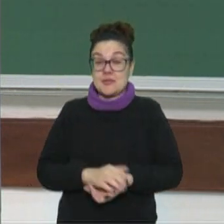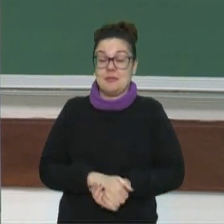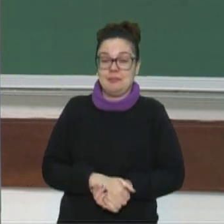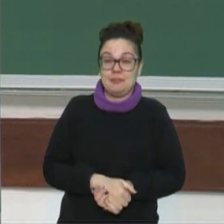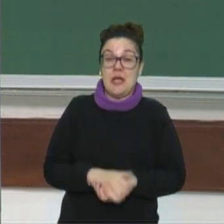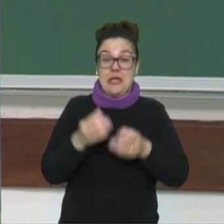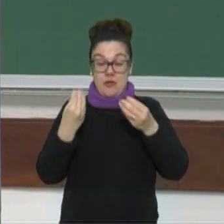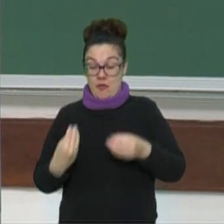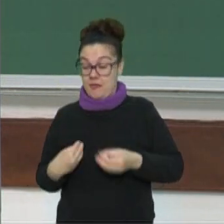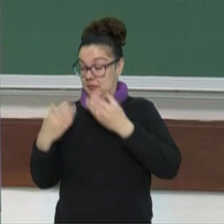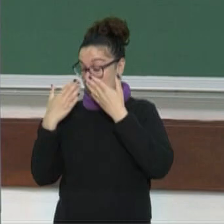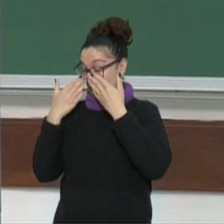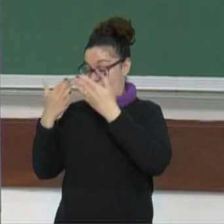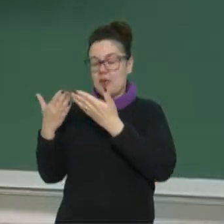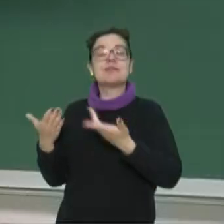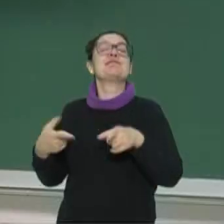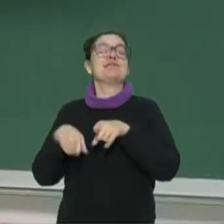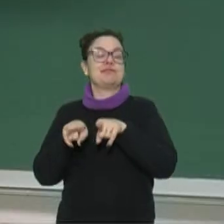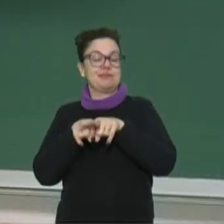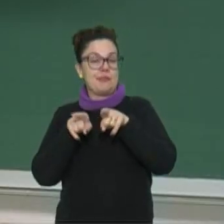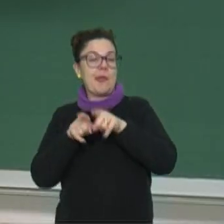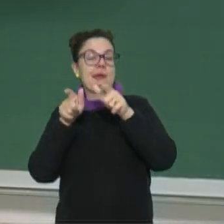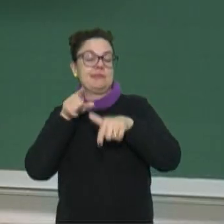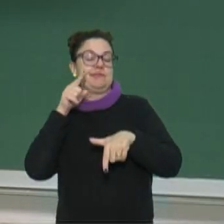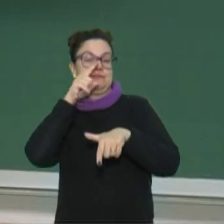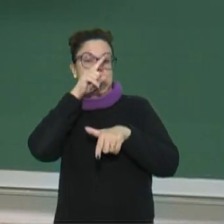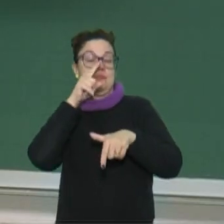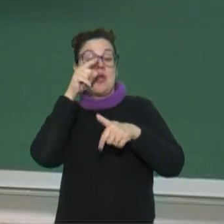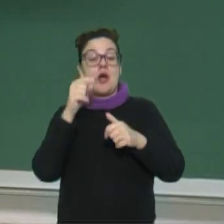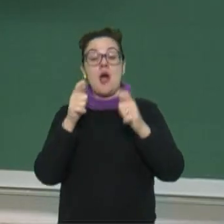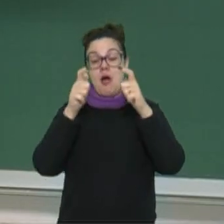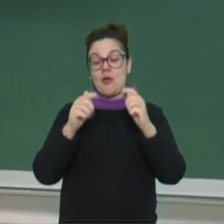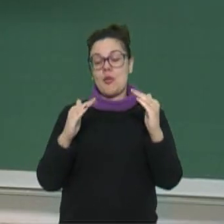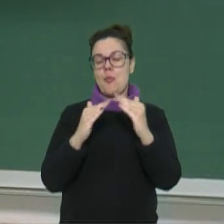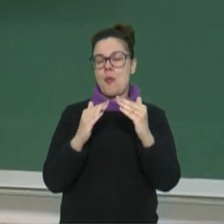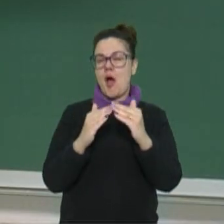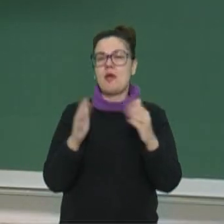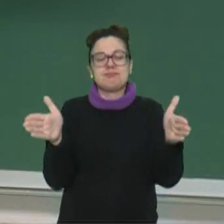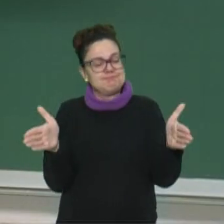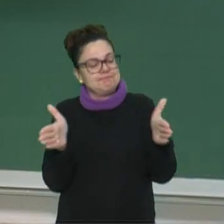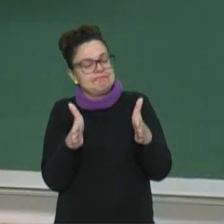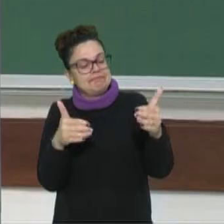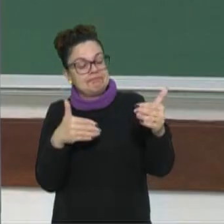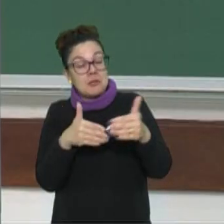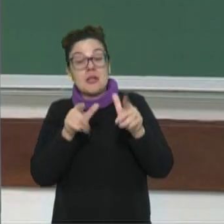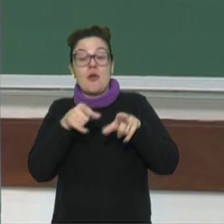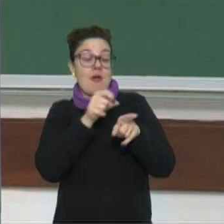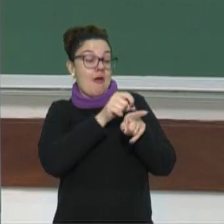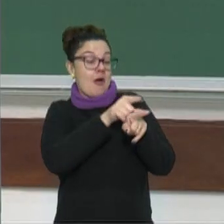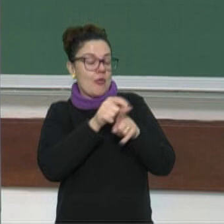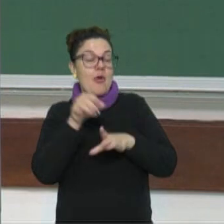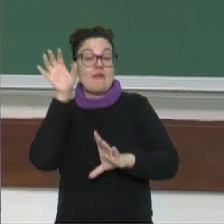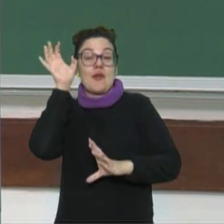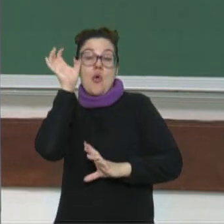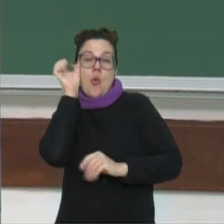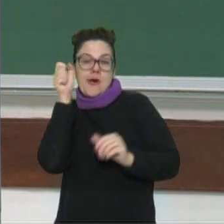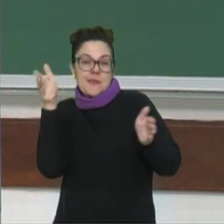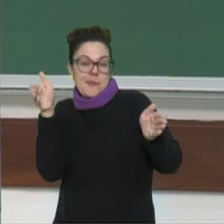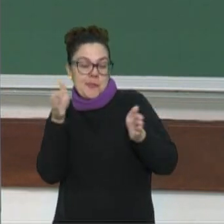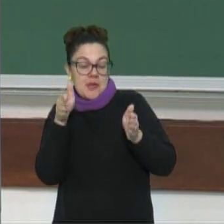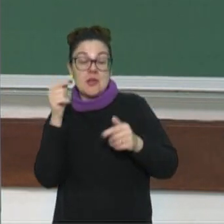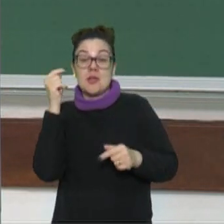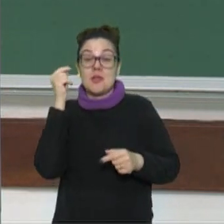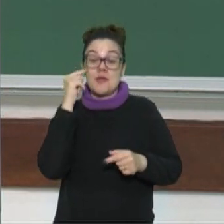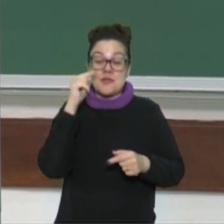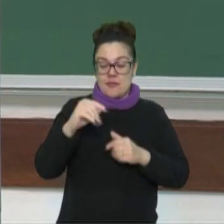também não era muito diferente. Suas moradias eram pequenas, como eles ganhavam salários baixos, eles tinham que alugar quartos pequenos. Você